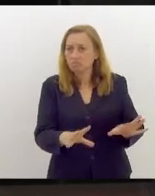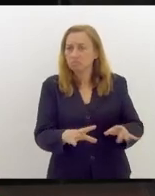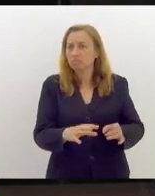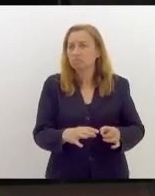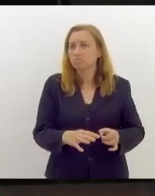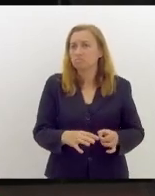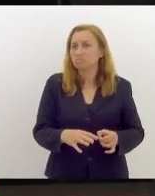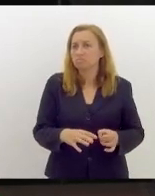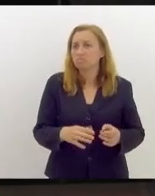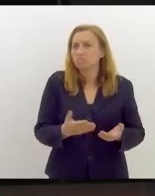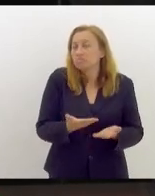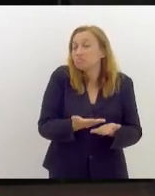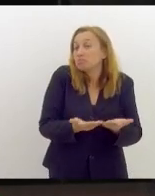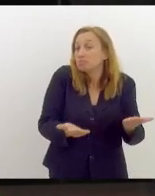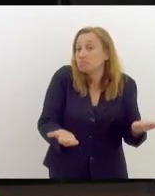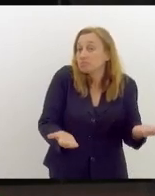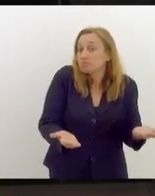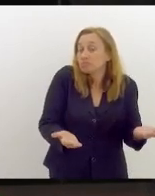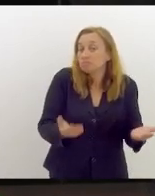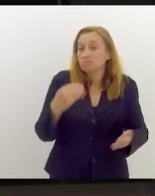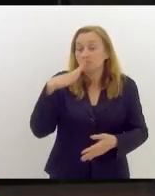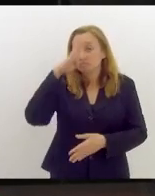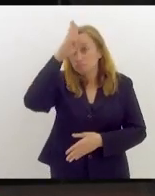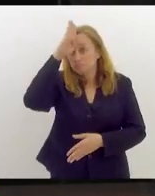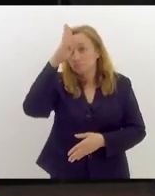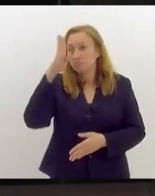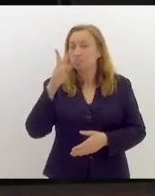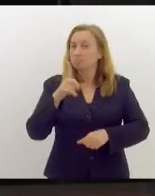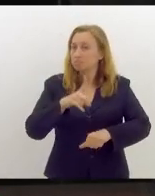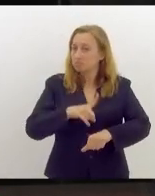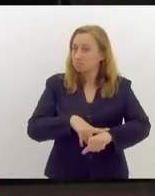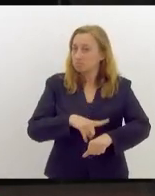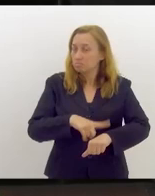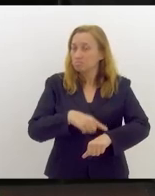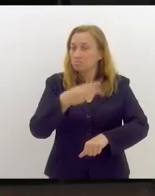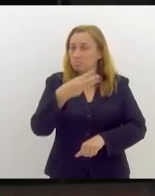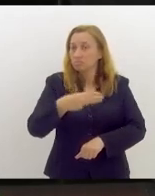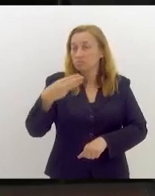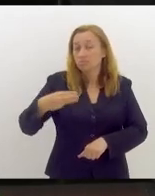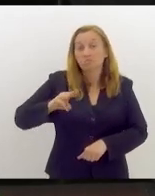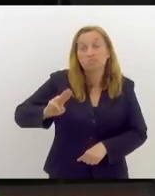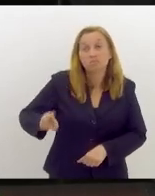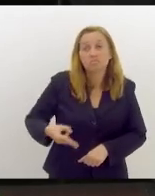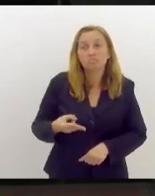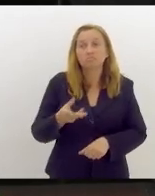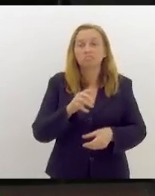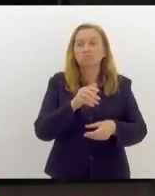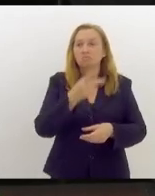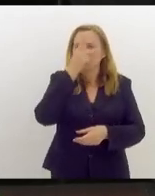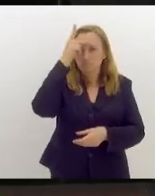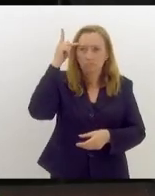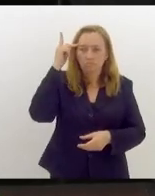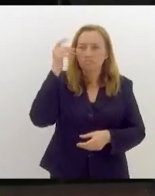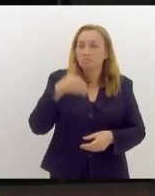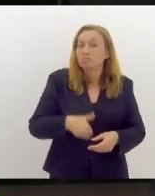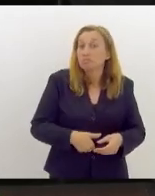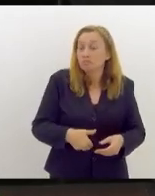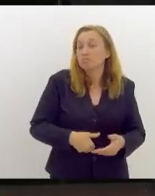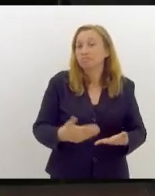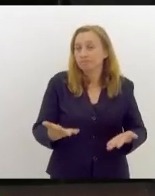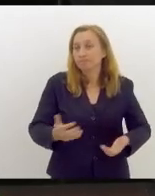o perdedor Jair bolsonaro nesse momento com 33 milhões de pessoas passando